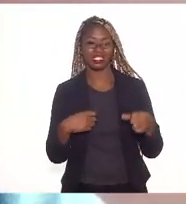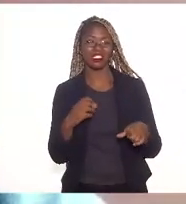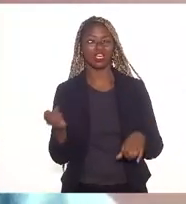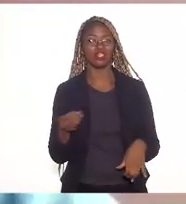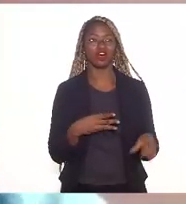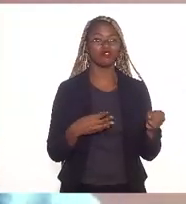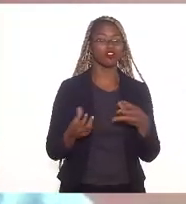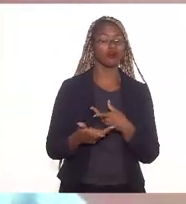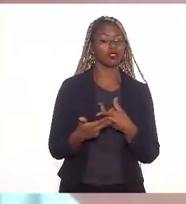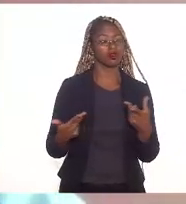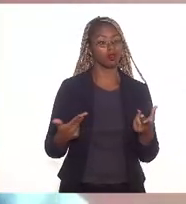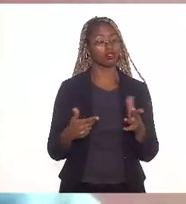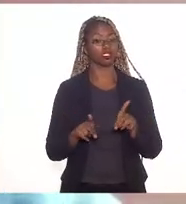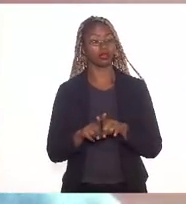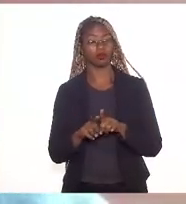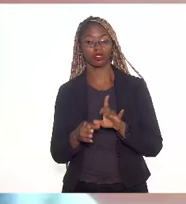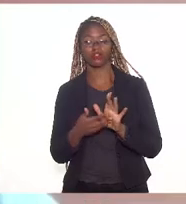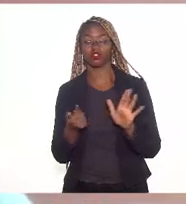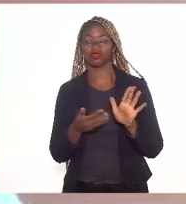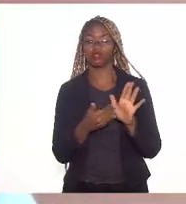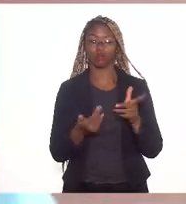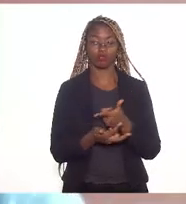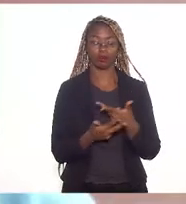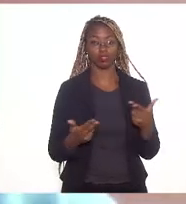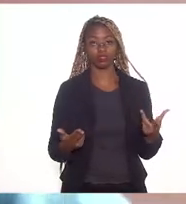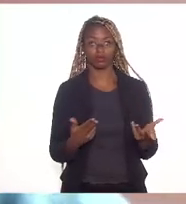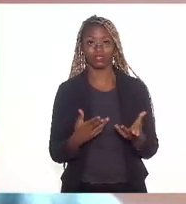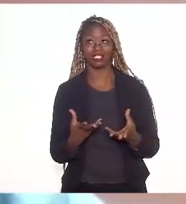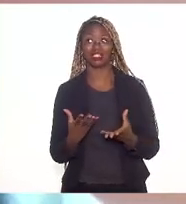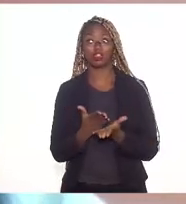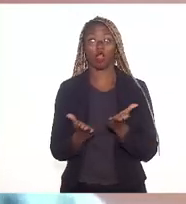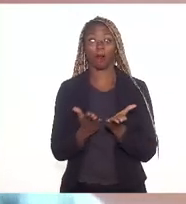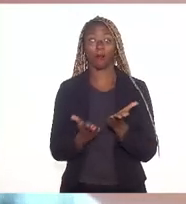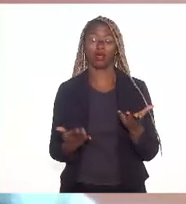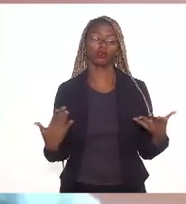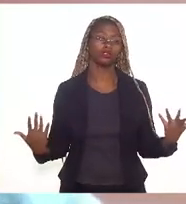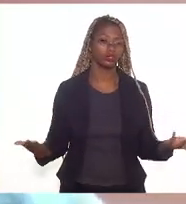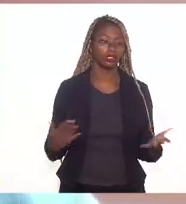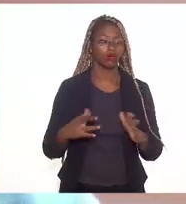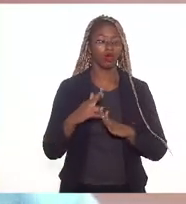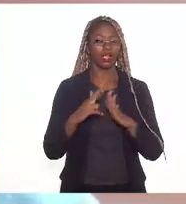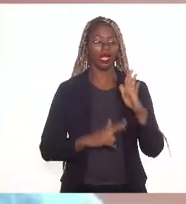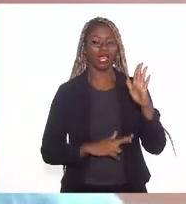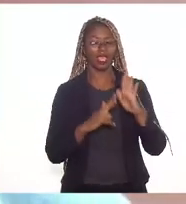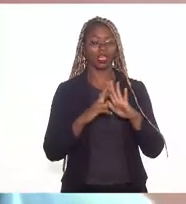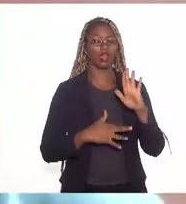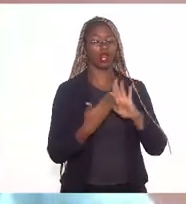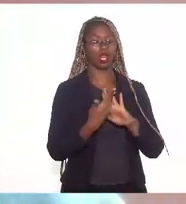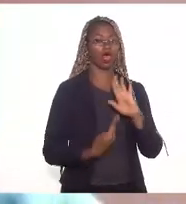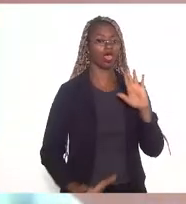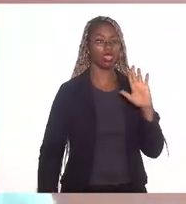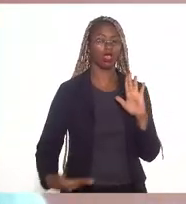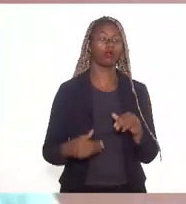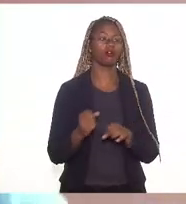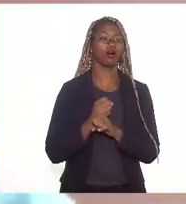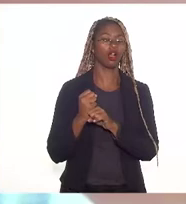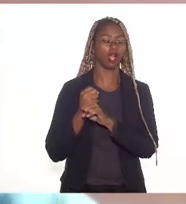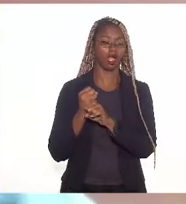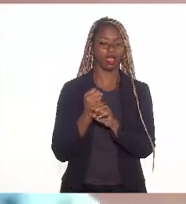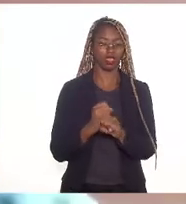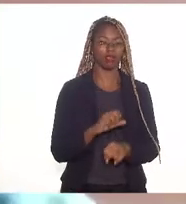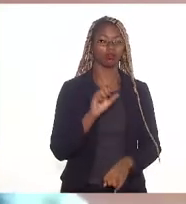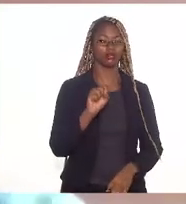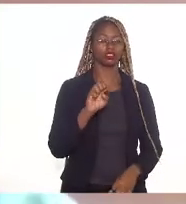mesmo ele pode retirar algumas garantias que estejam excedentes. E a gente faz um relatório anual para a Cefaz, que,